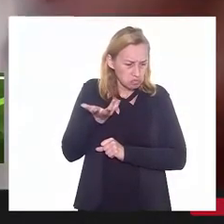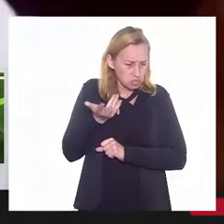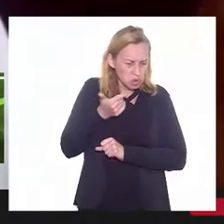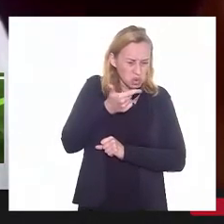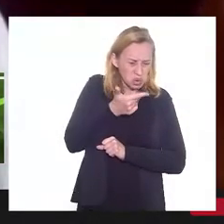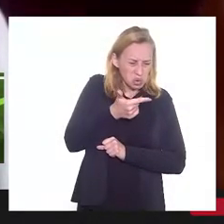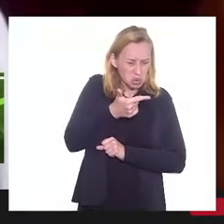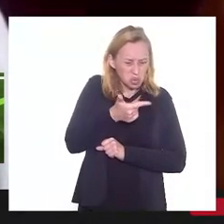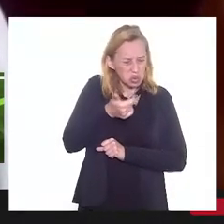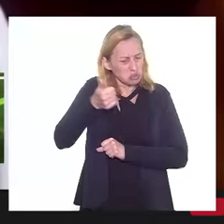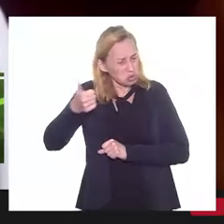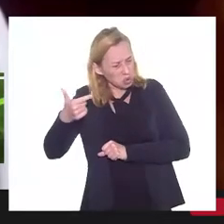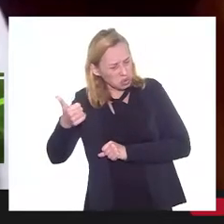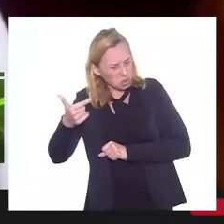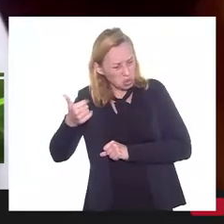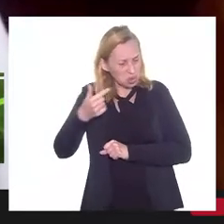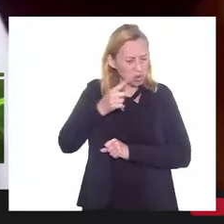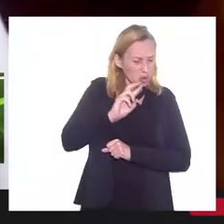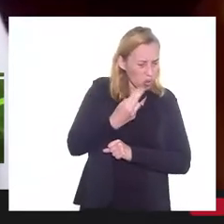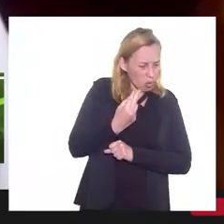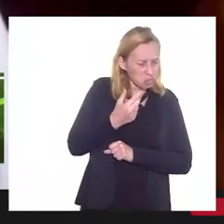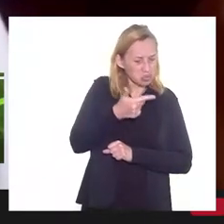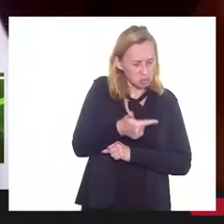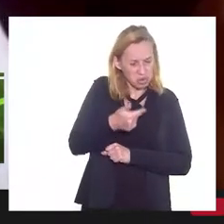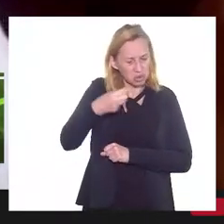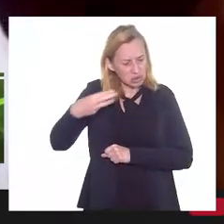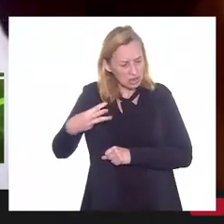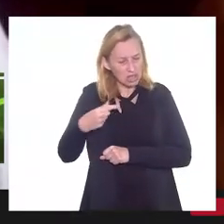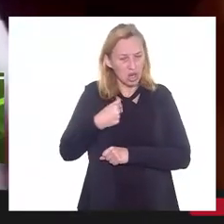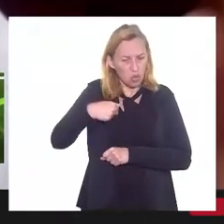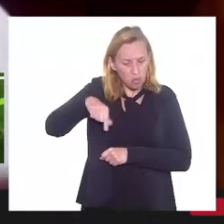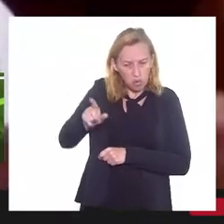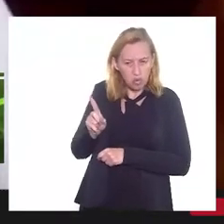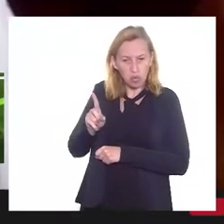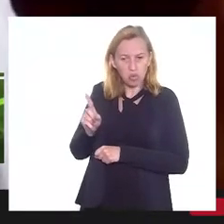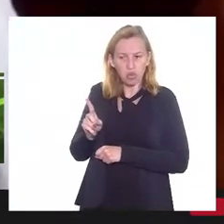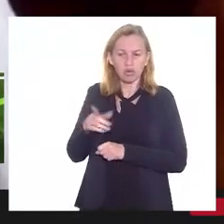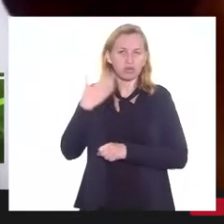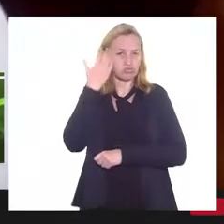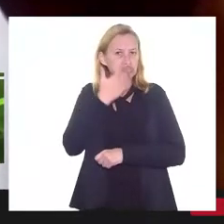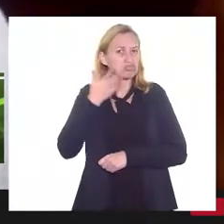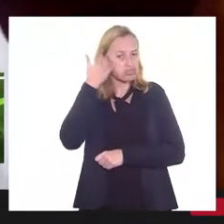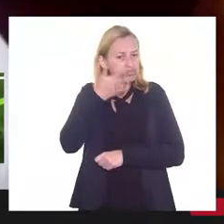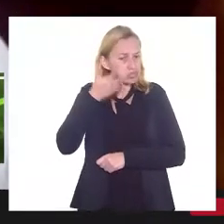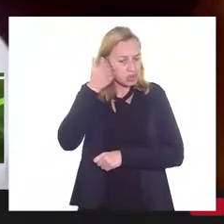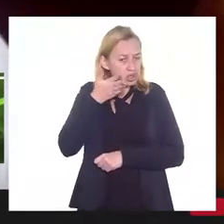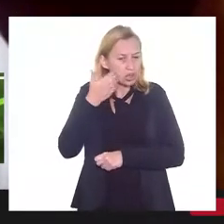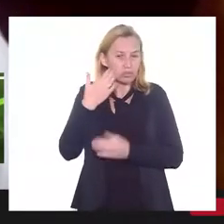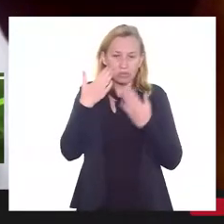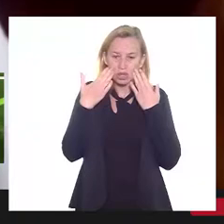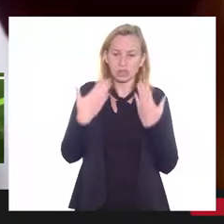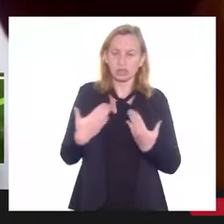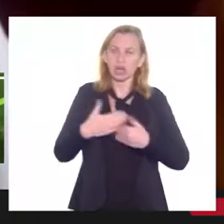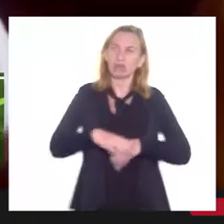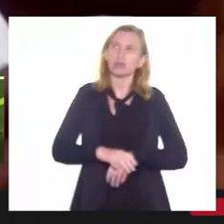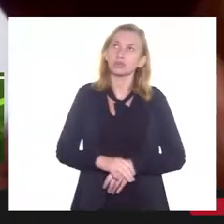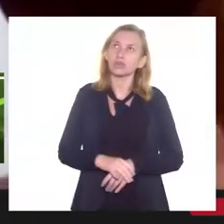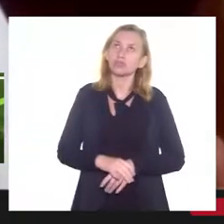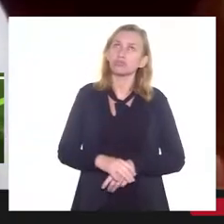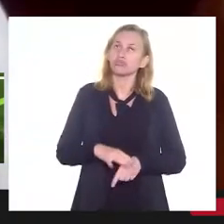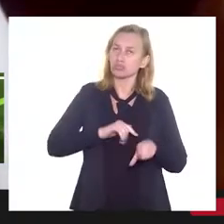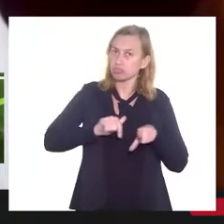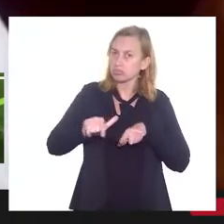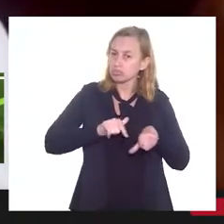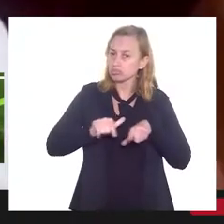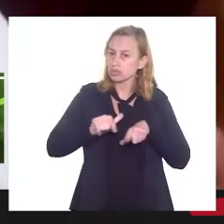doze treze eu fui fazer uma palestra fui apresentar um